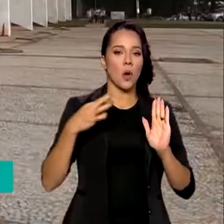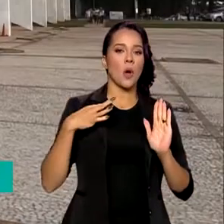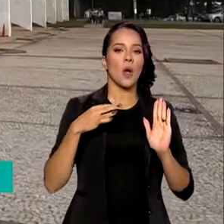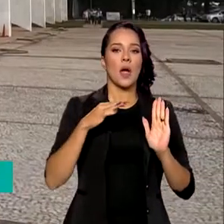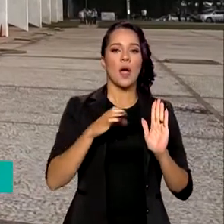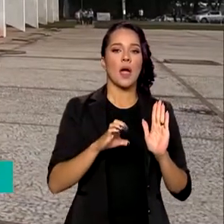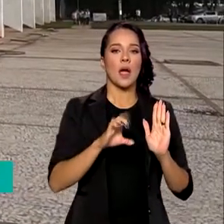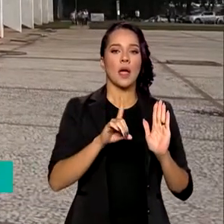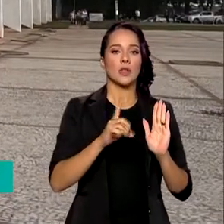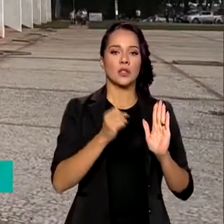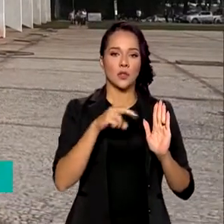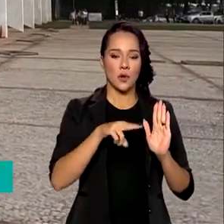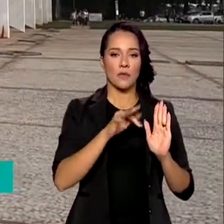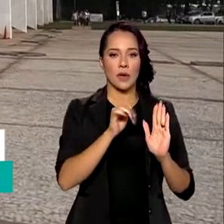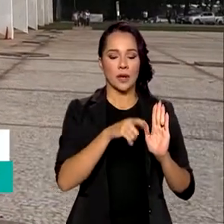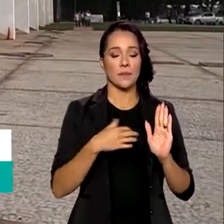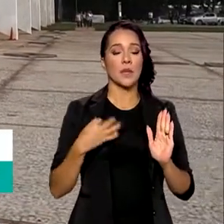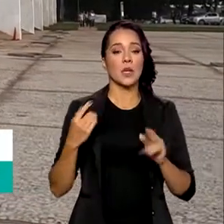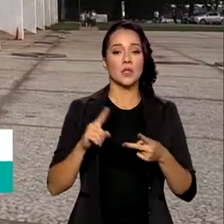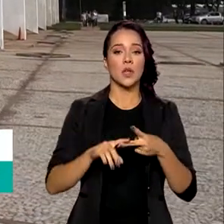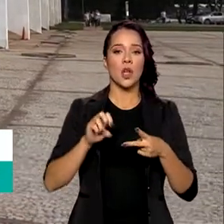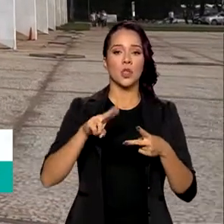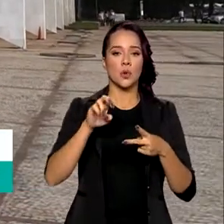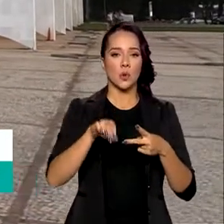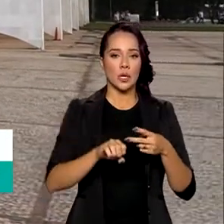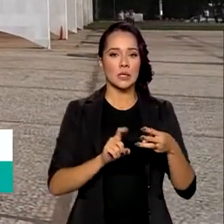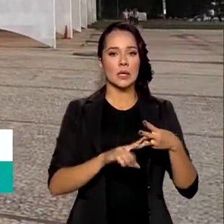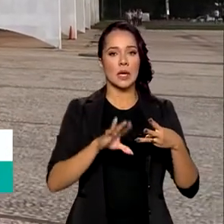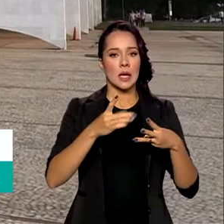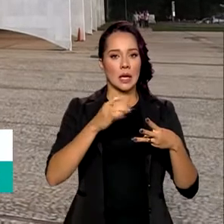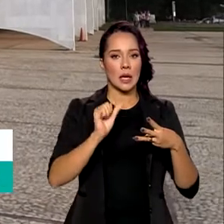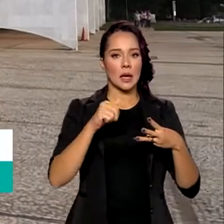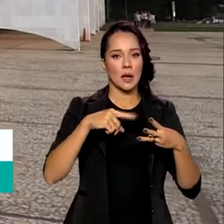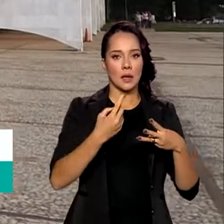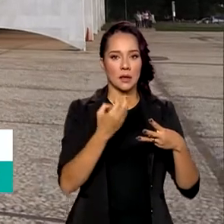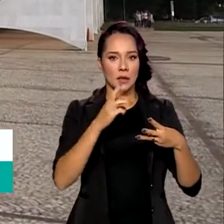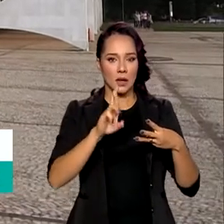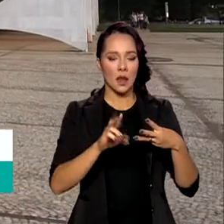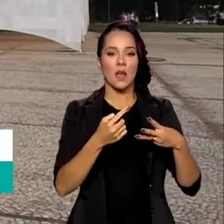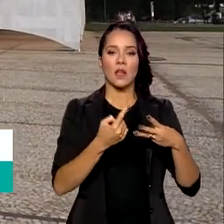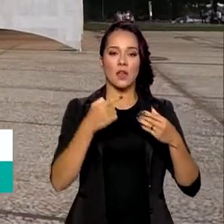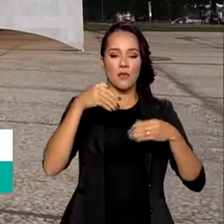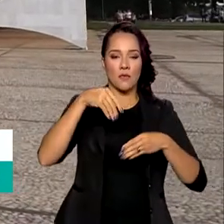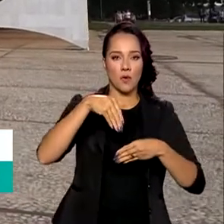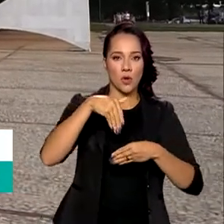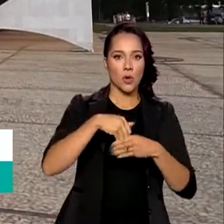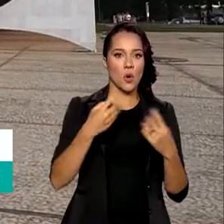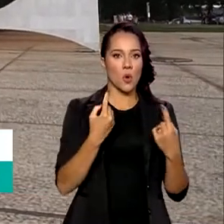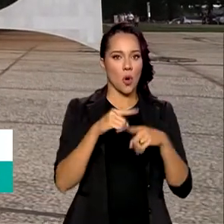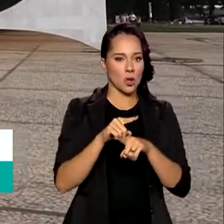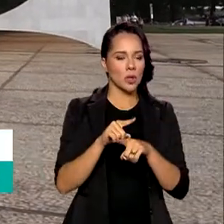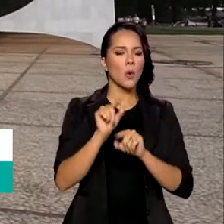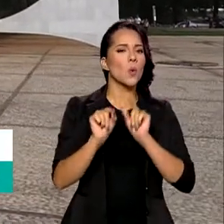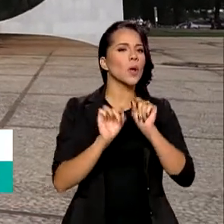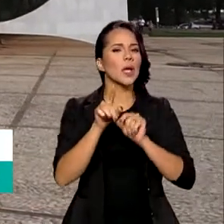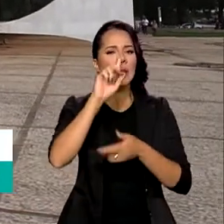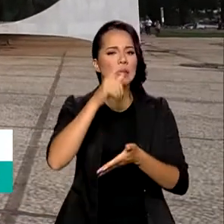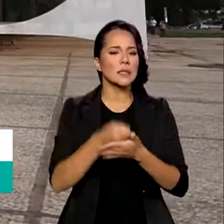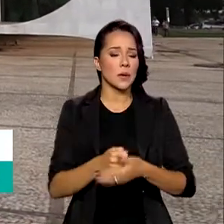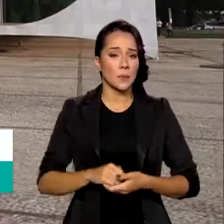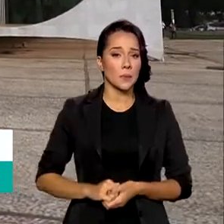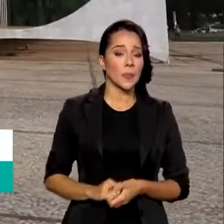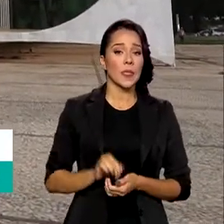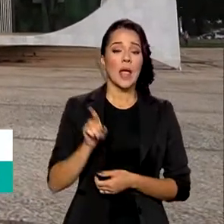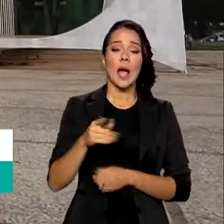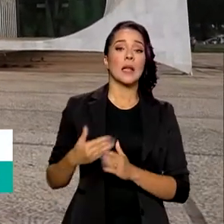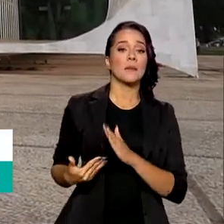Edson fachin apenas Nunes Marques e Andrea Mendonça votaram contra Vamos só explicar aqui rapidinho pela decisão do